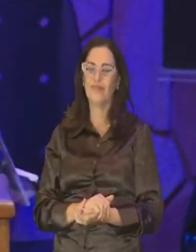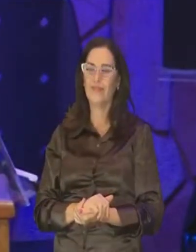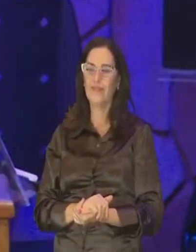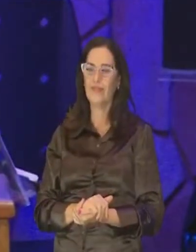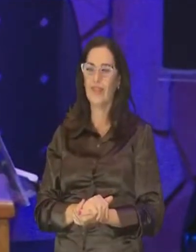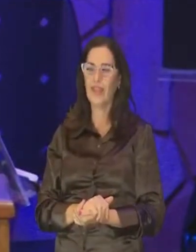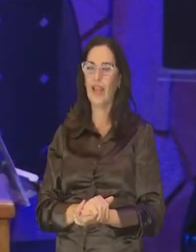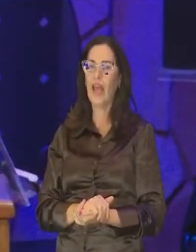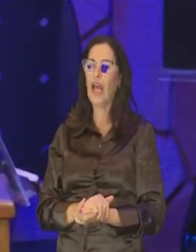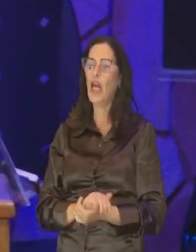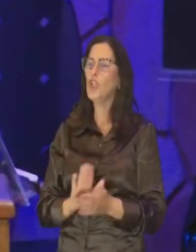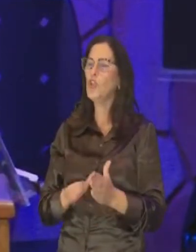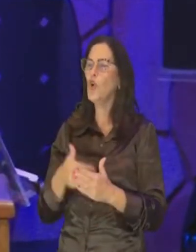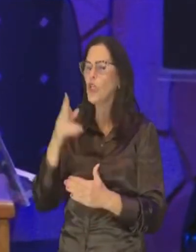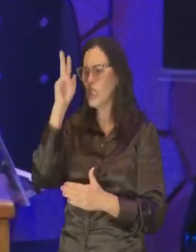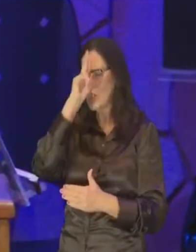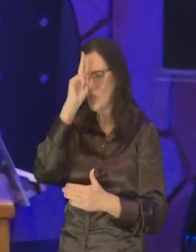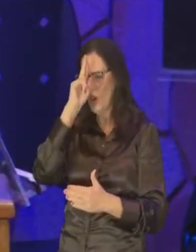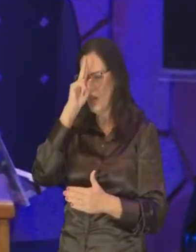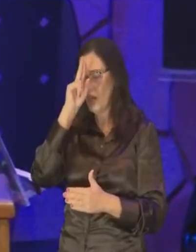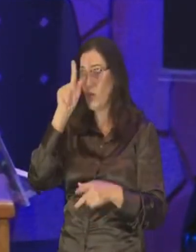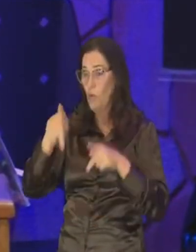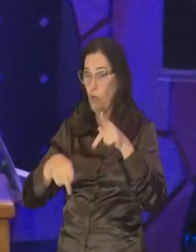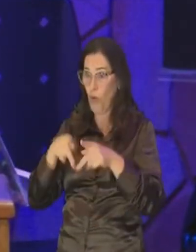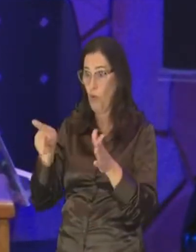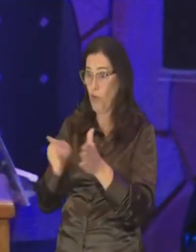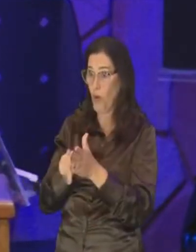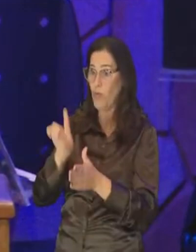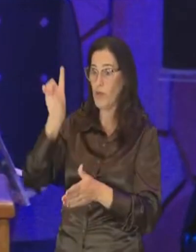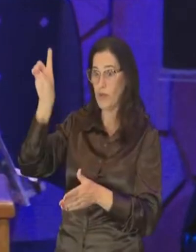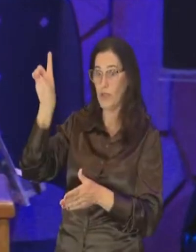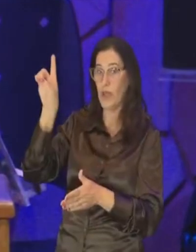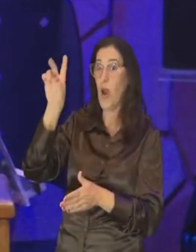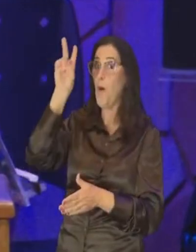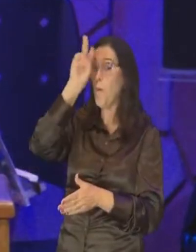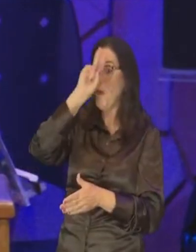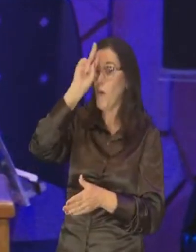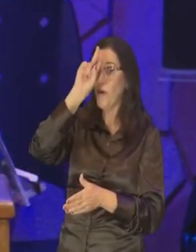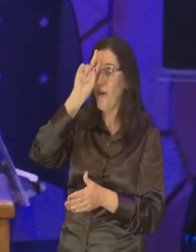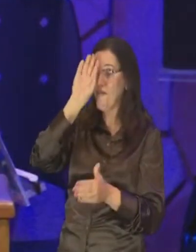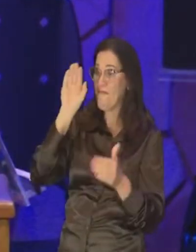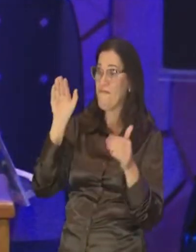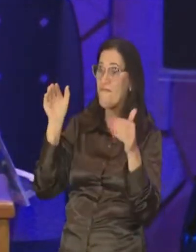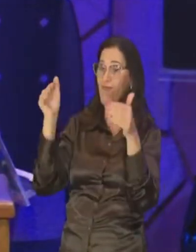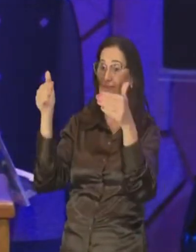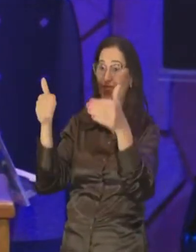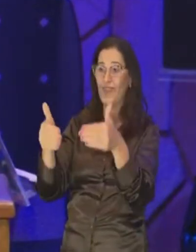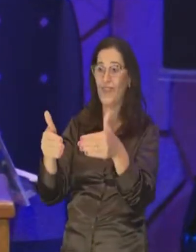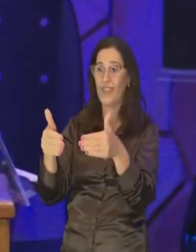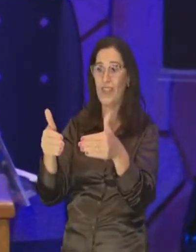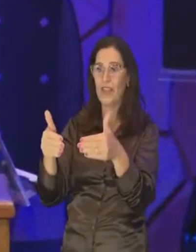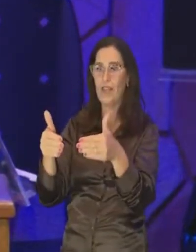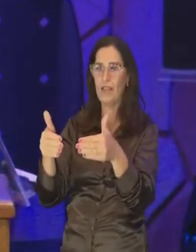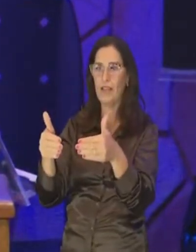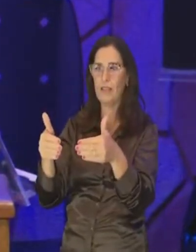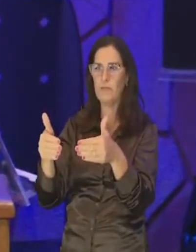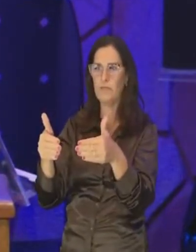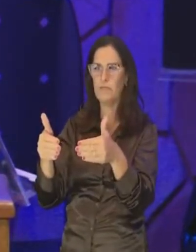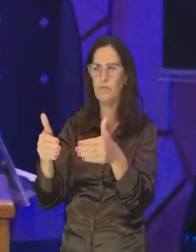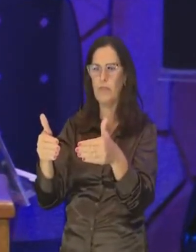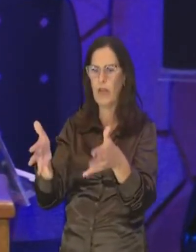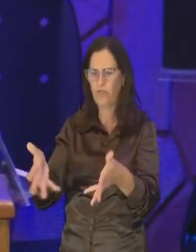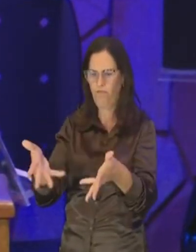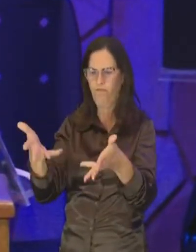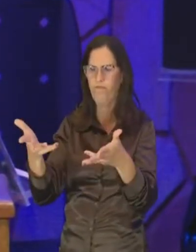Toda a história do povo de Deus foi uma história voltada para provocações espirituais.